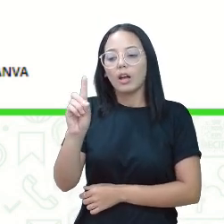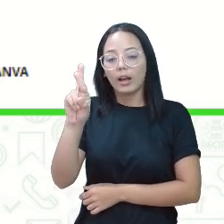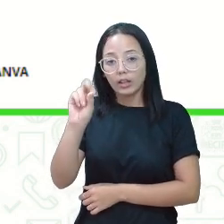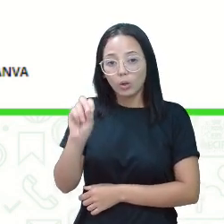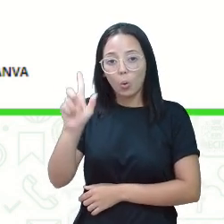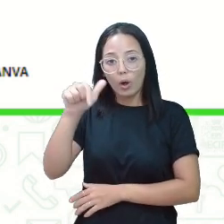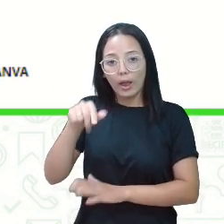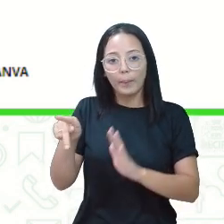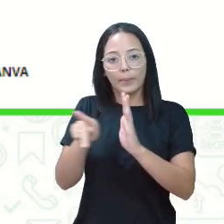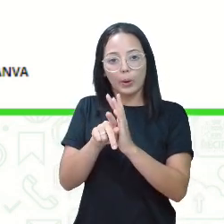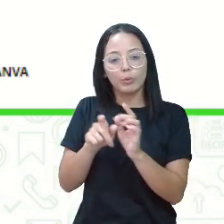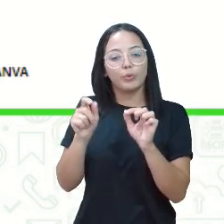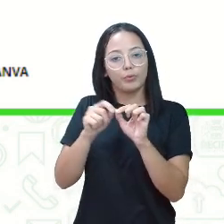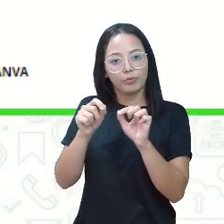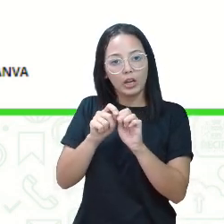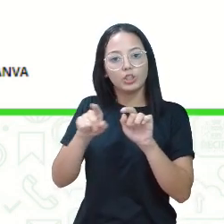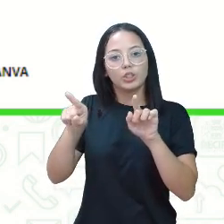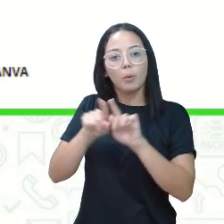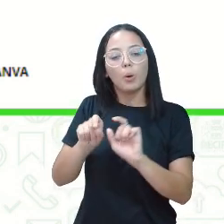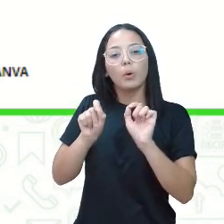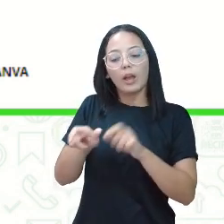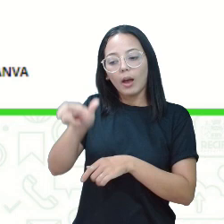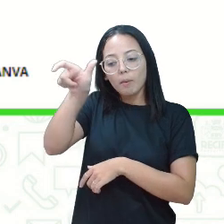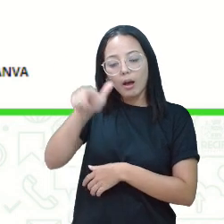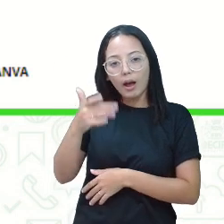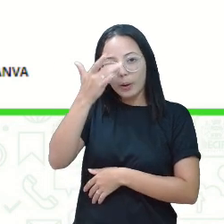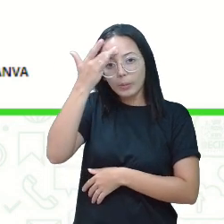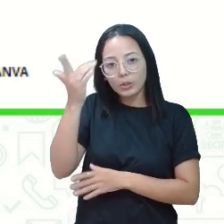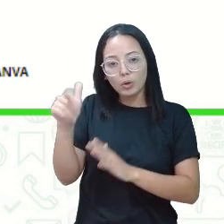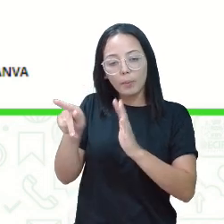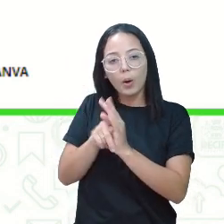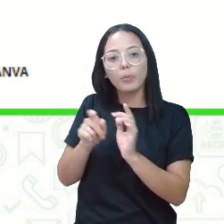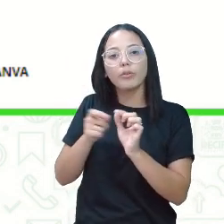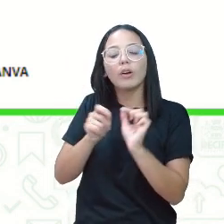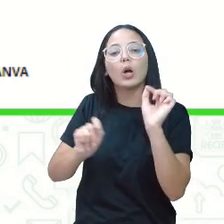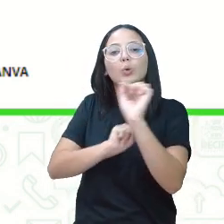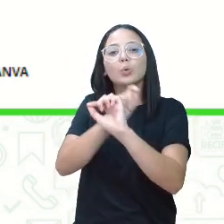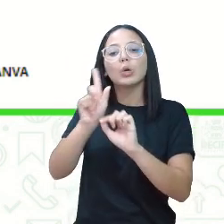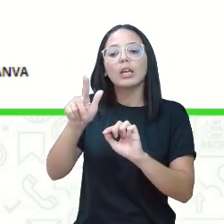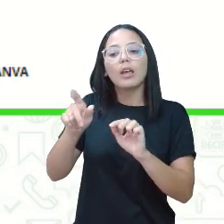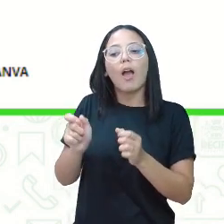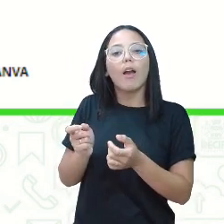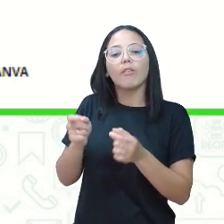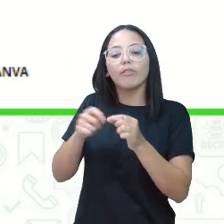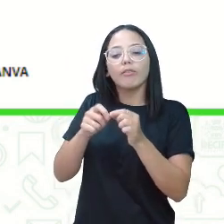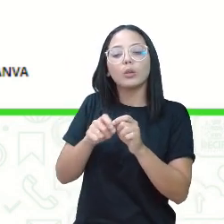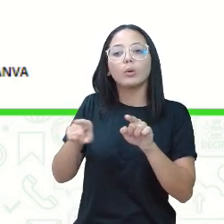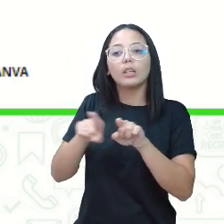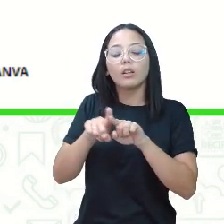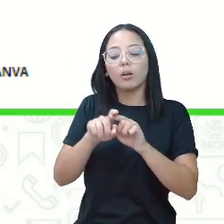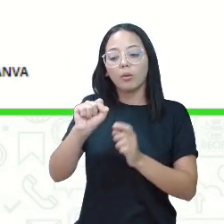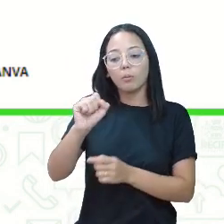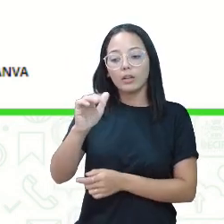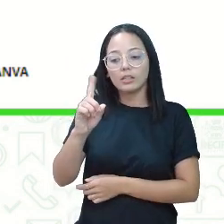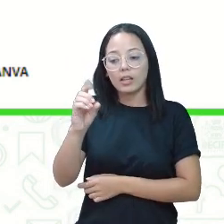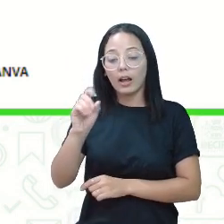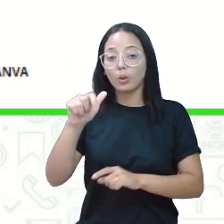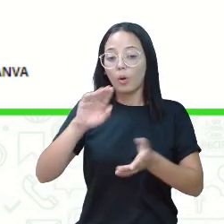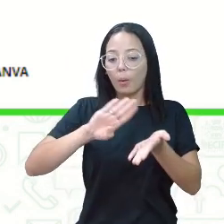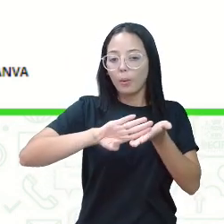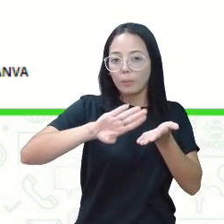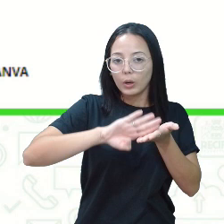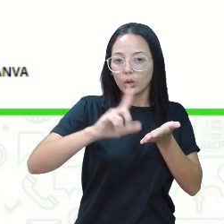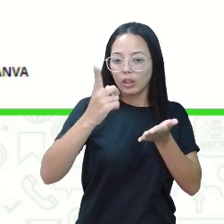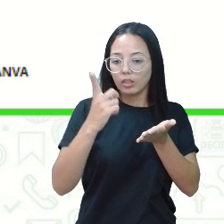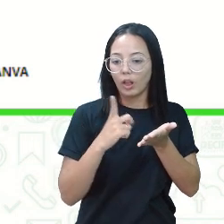emite o cheque, o beneficiário, que é a pessoa a favor de quem o cheque é emitido, e o sacado, que é o banco onde